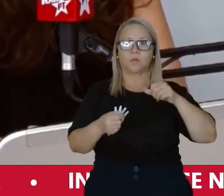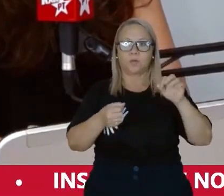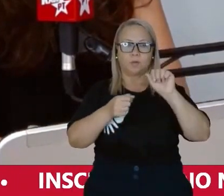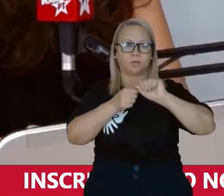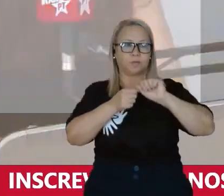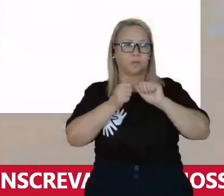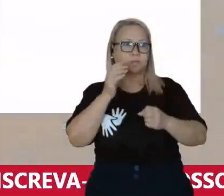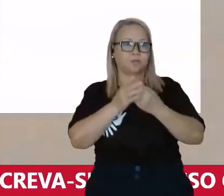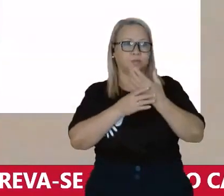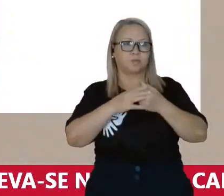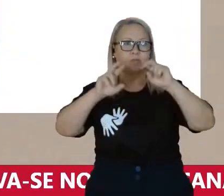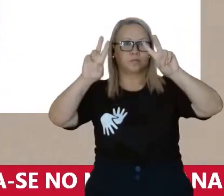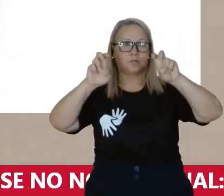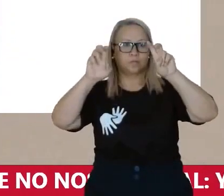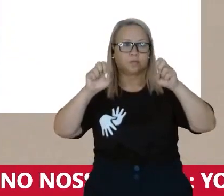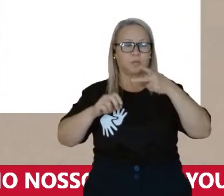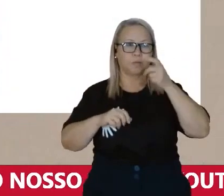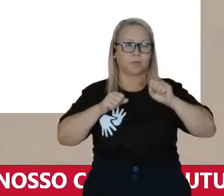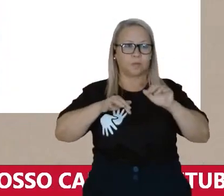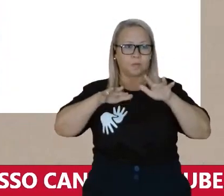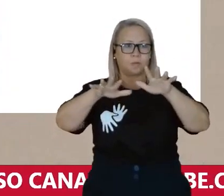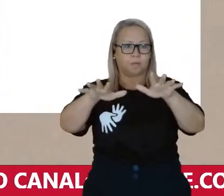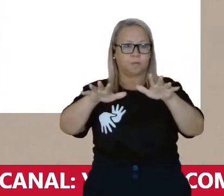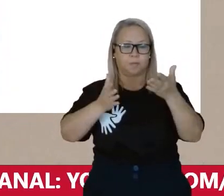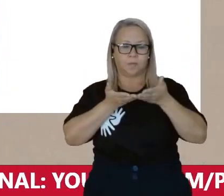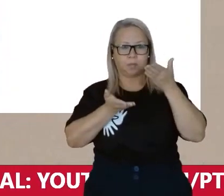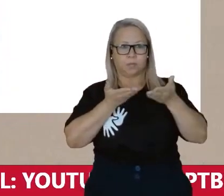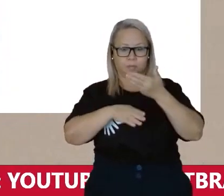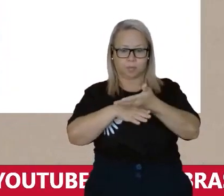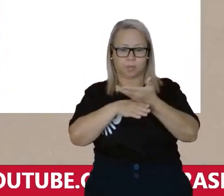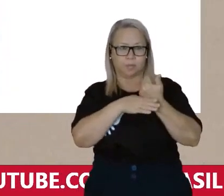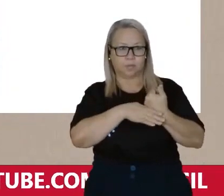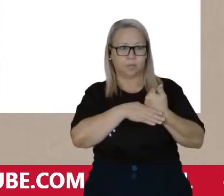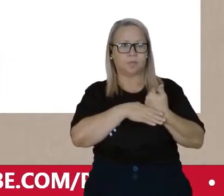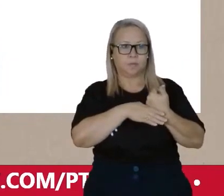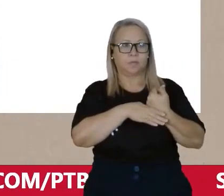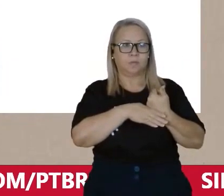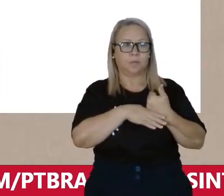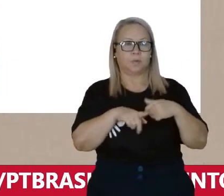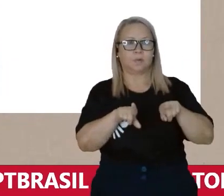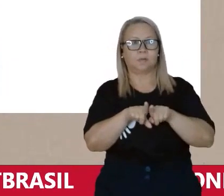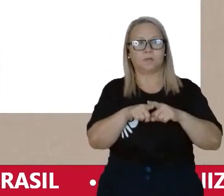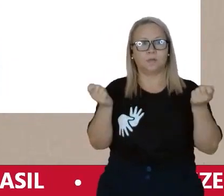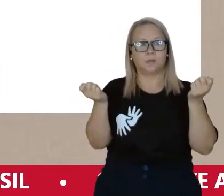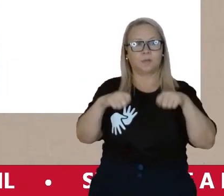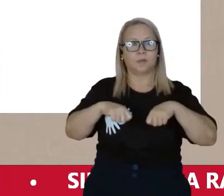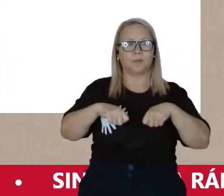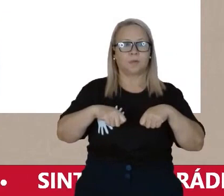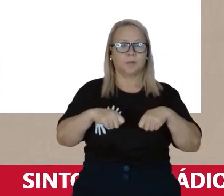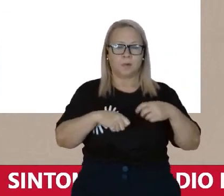de todos os temas referentes à pandemia. O tratamento precoce, a eficácia